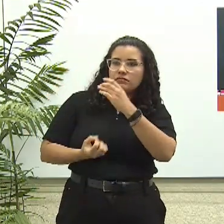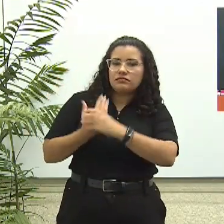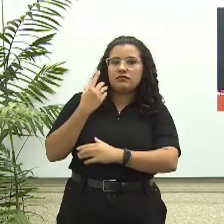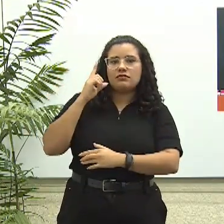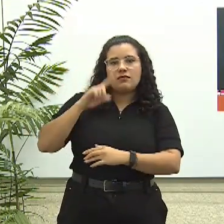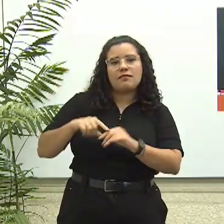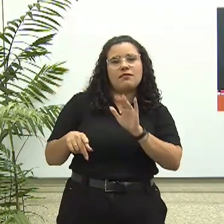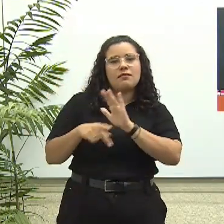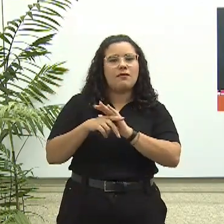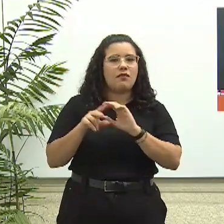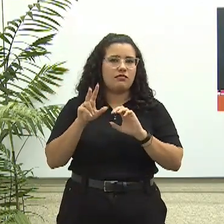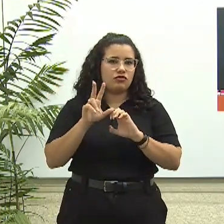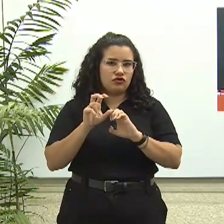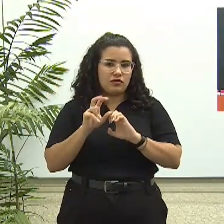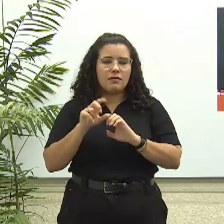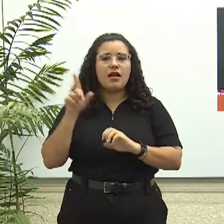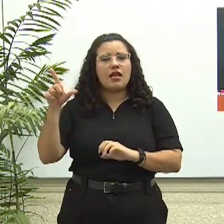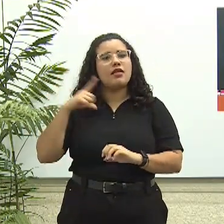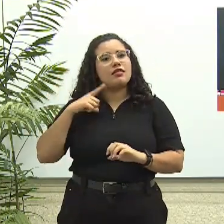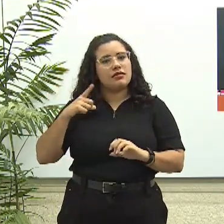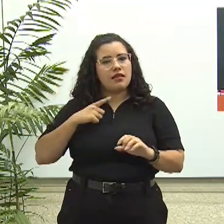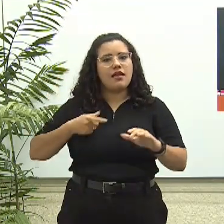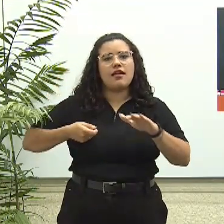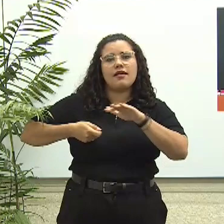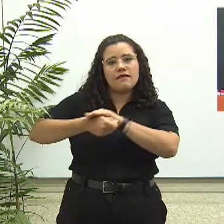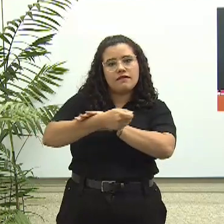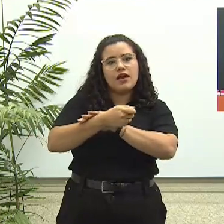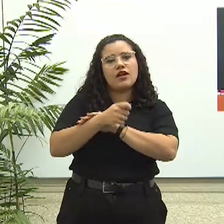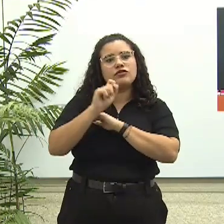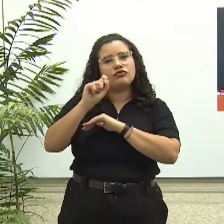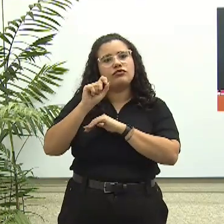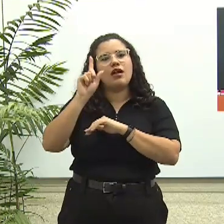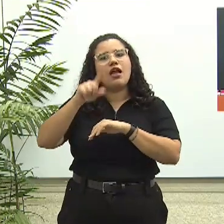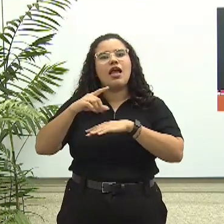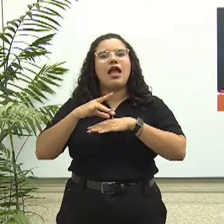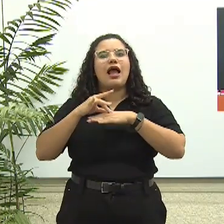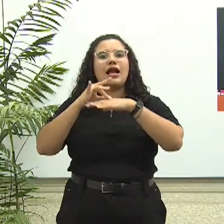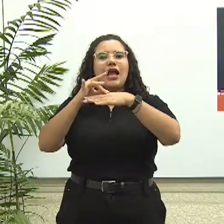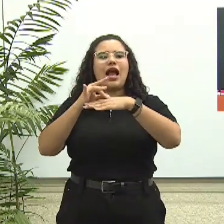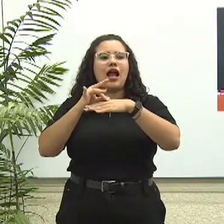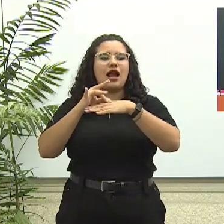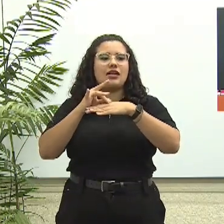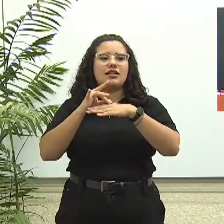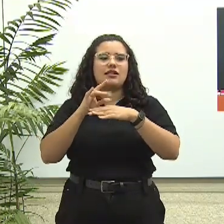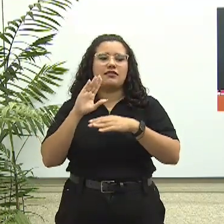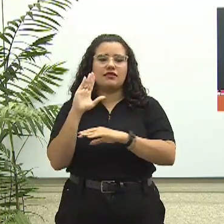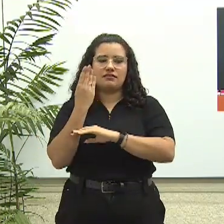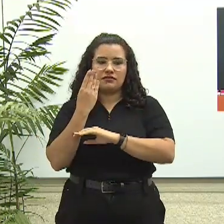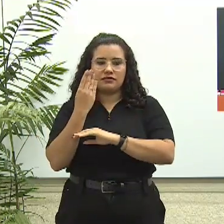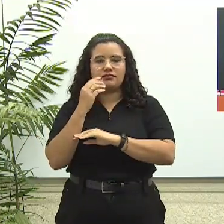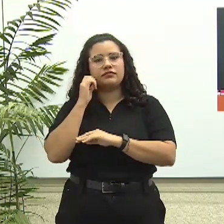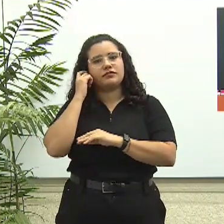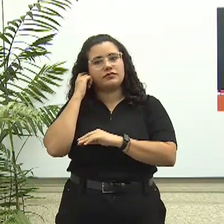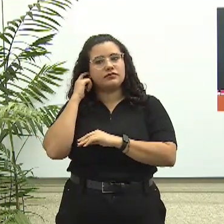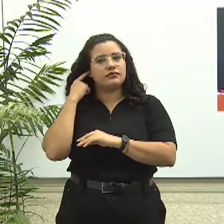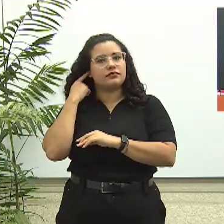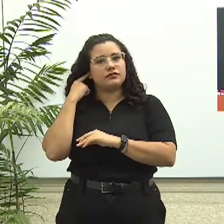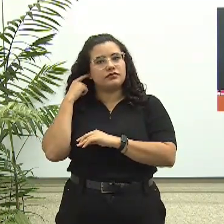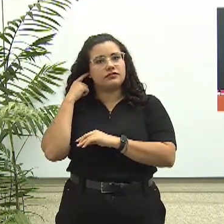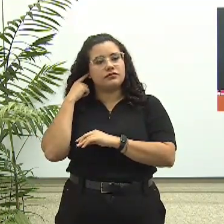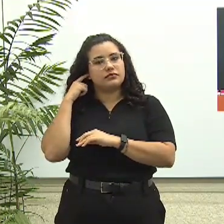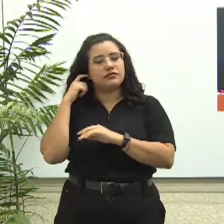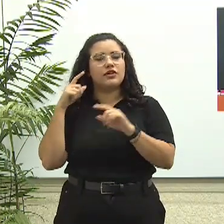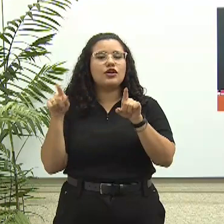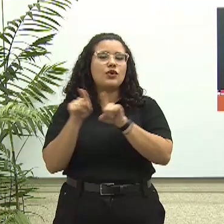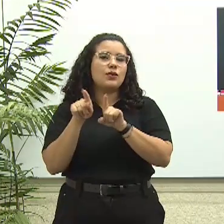chat GPT ele também investe em carne sintética né do mesmo jeito que o musk investe lá